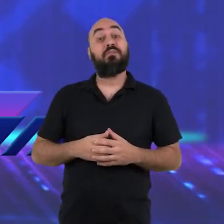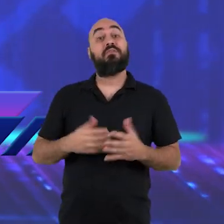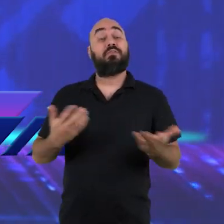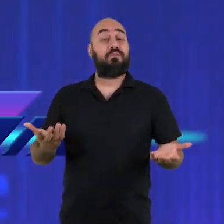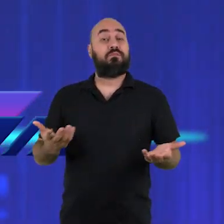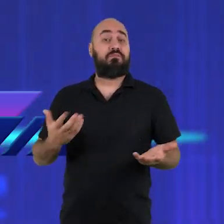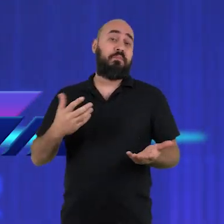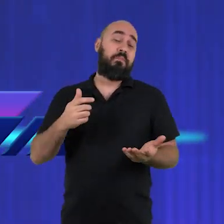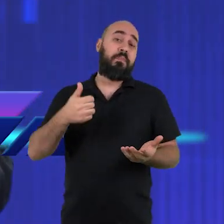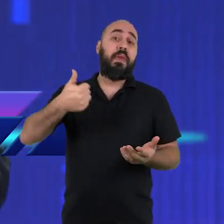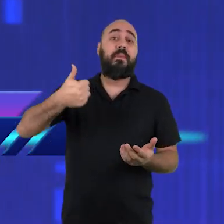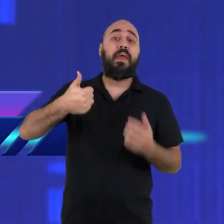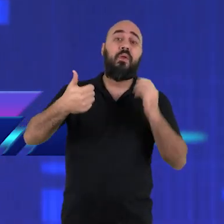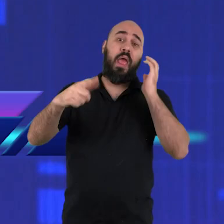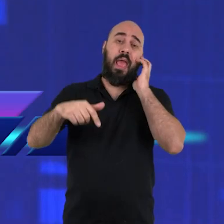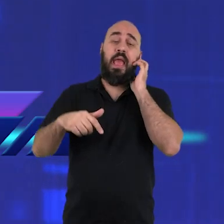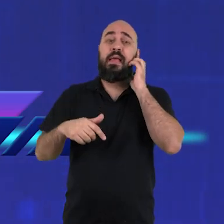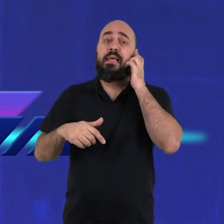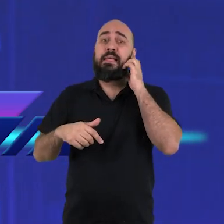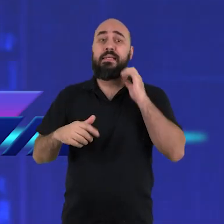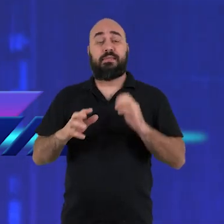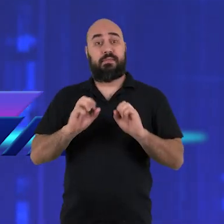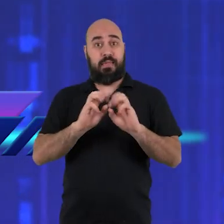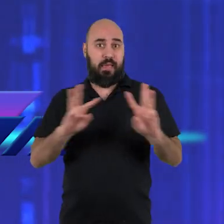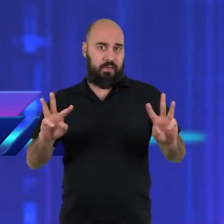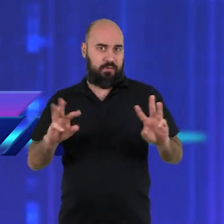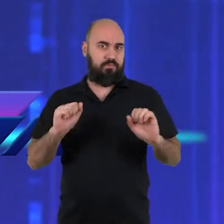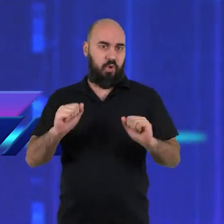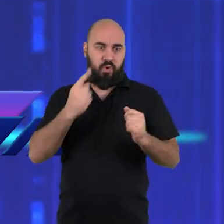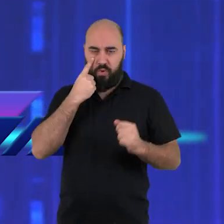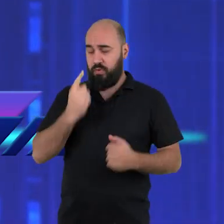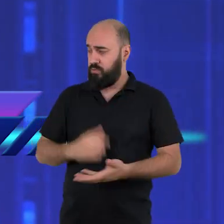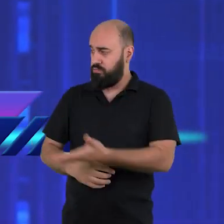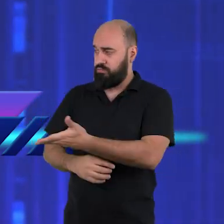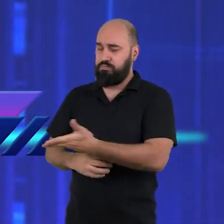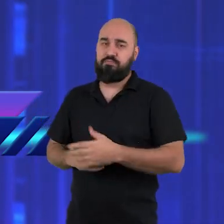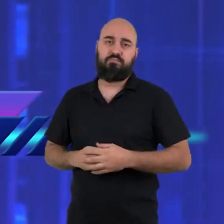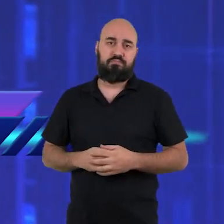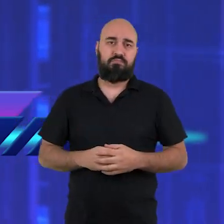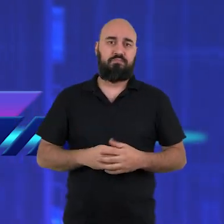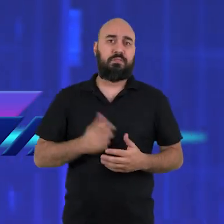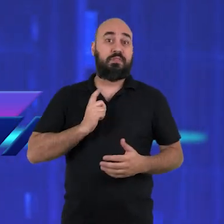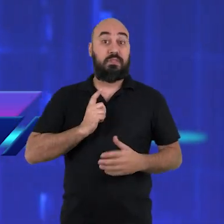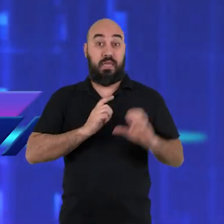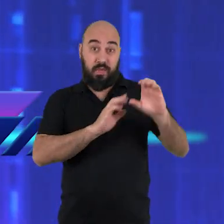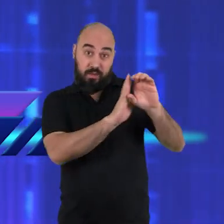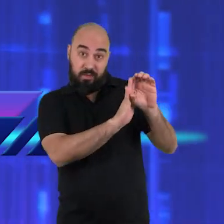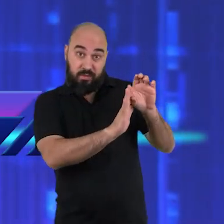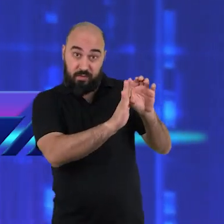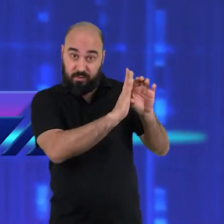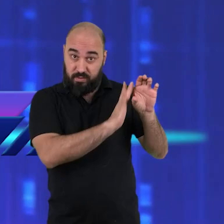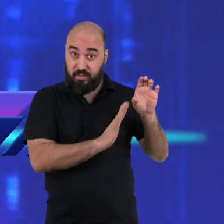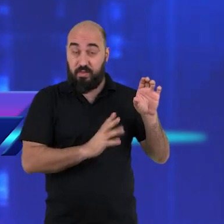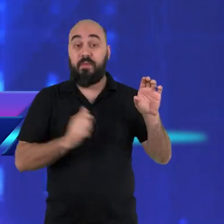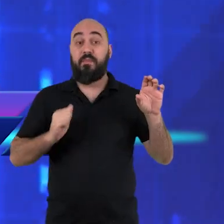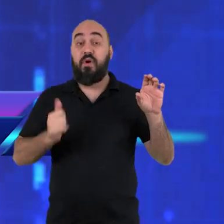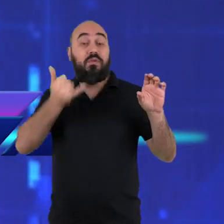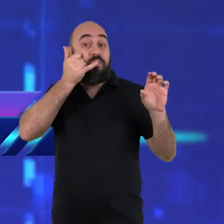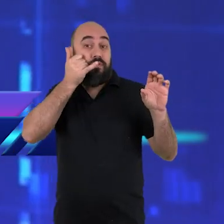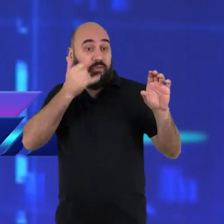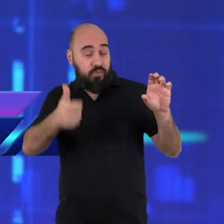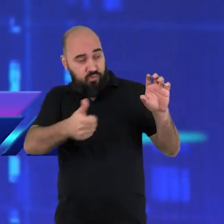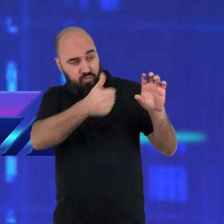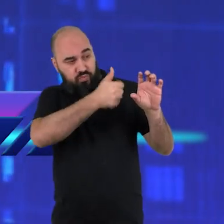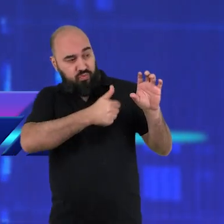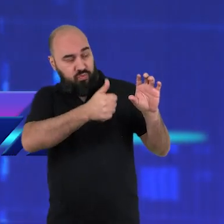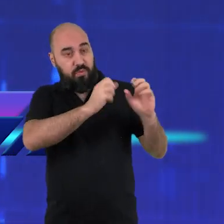contatar-nos. A primeira forma é pelo site biblia.com.br. Tem um código aqui aparecendo na tela, aponta